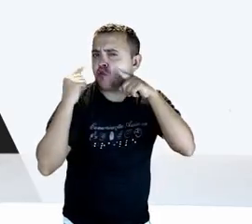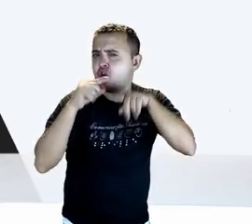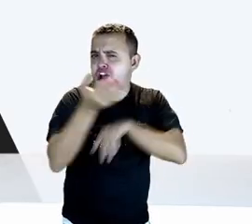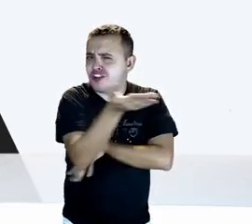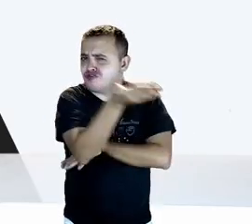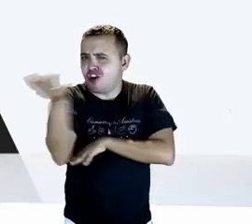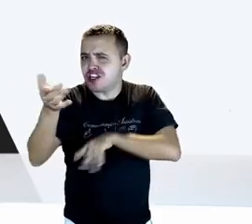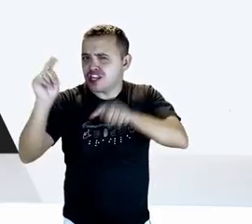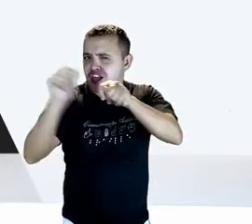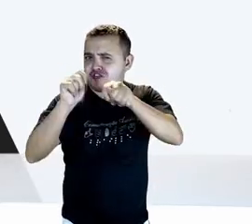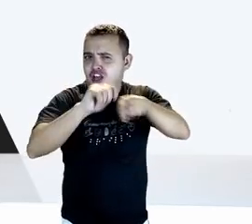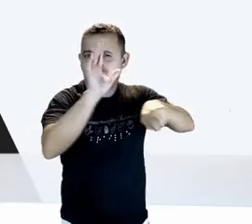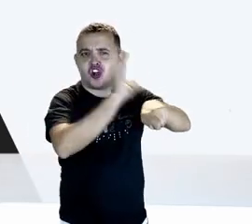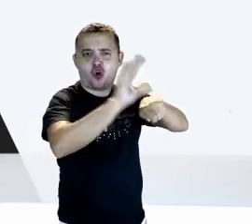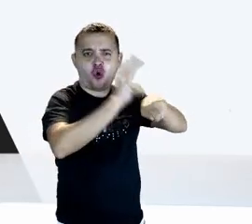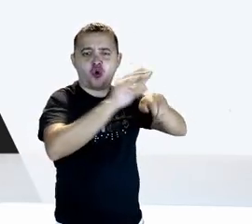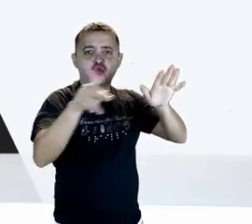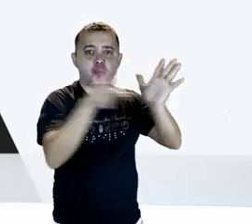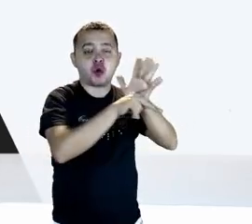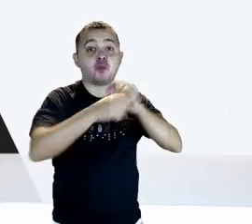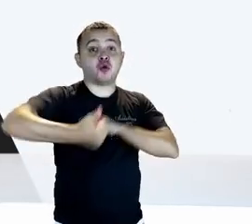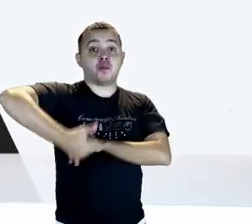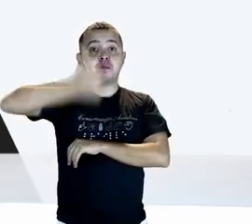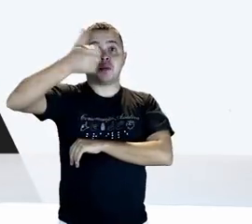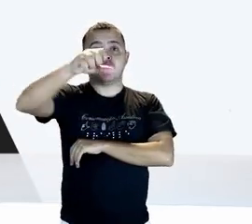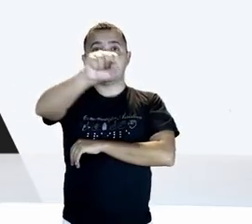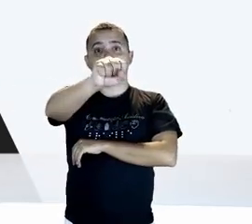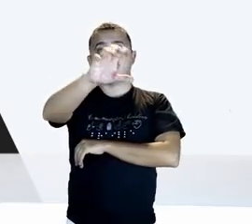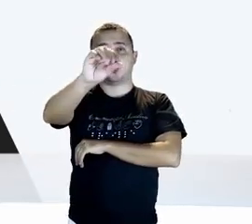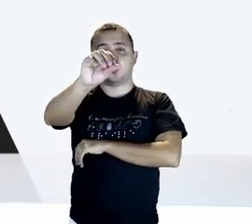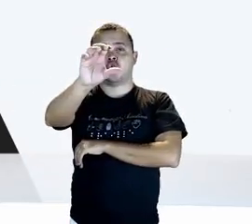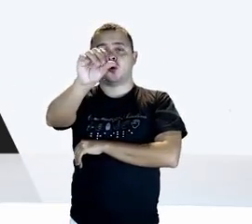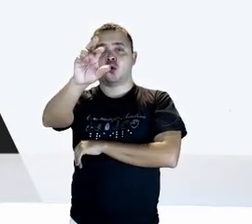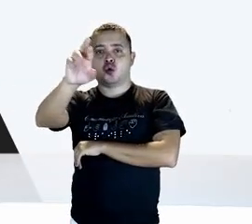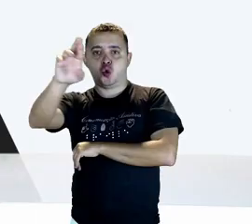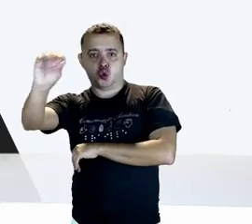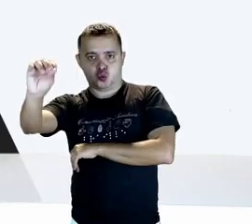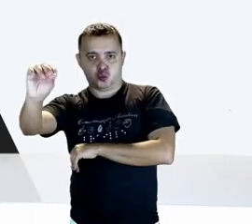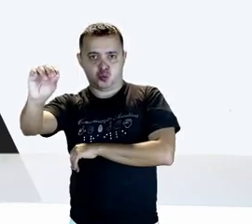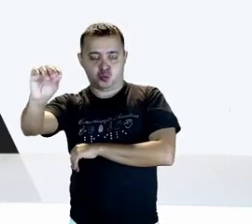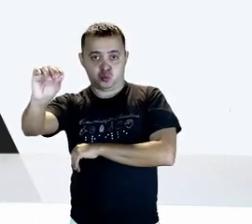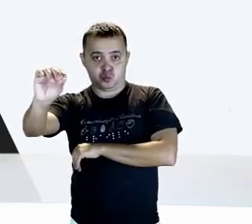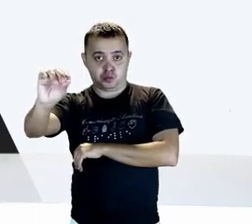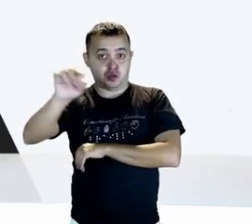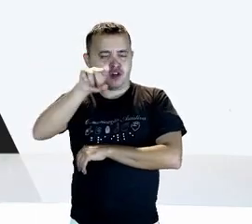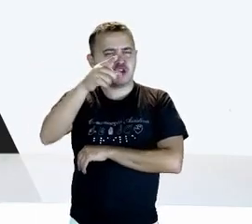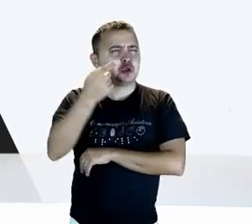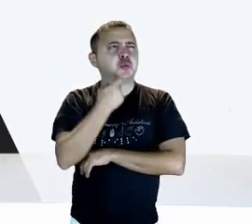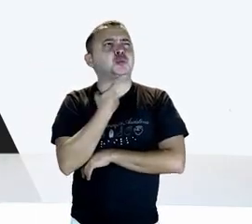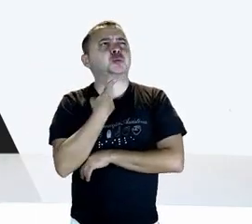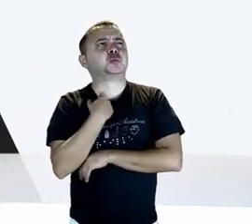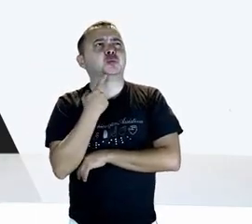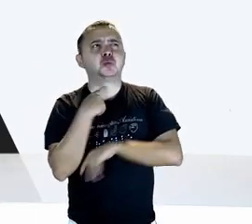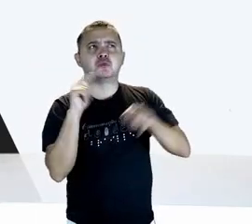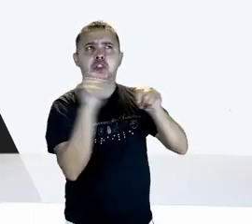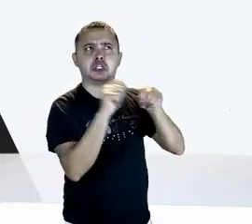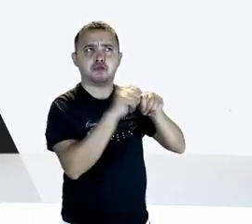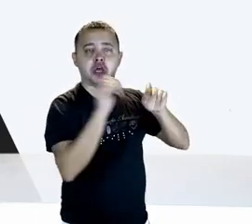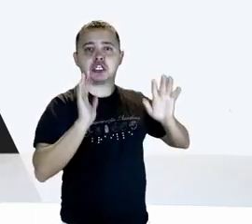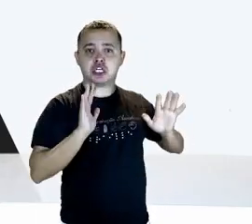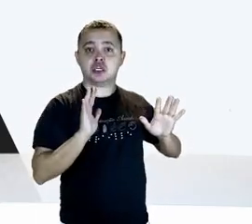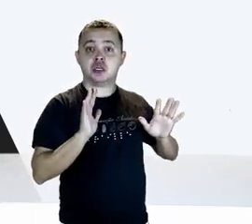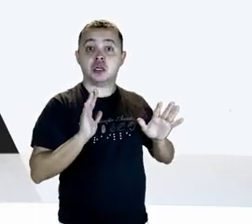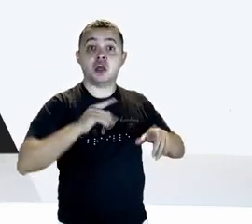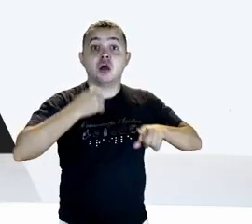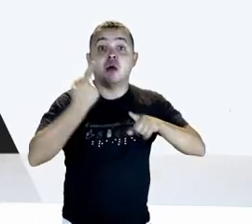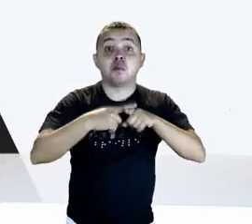dos procedimentos que são necessários para o primeiro socorro. Os primeiros socorros da sua vítima. Sabendo